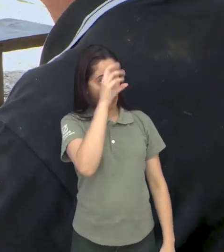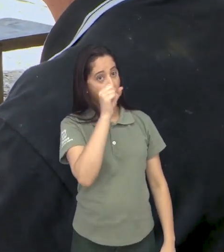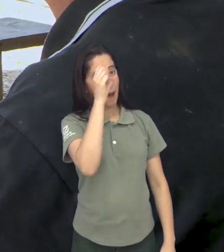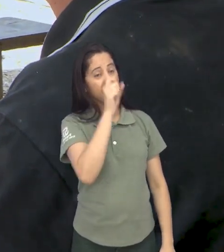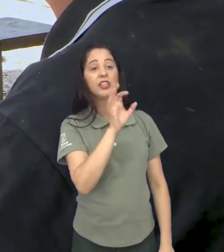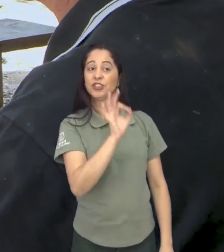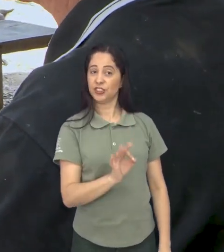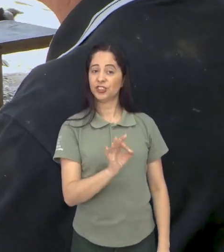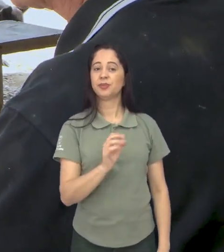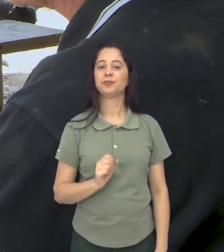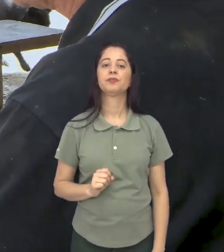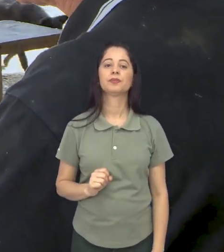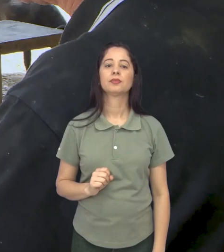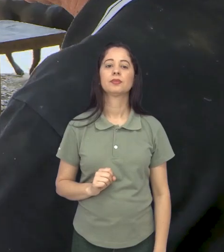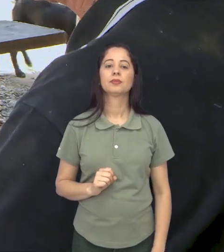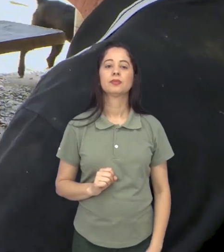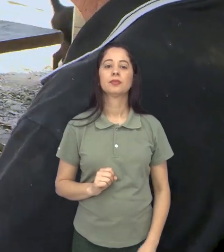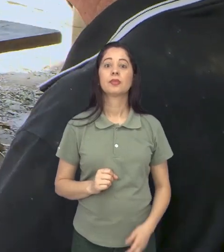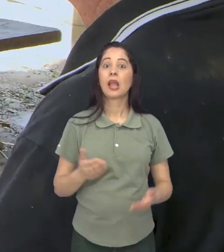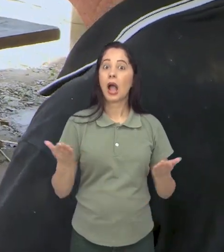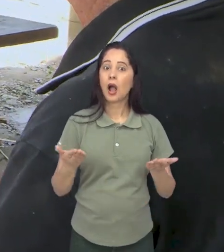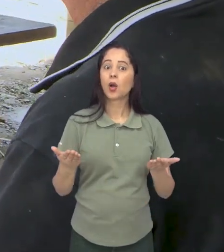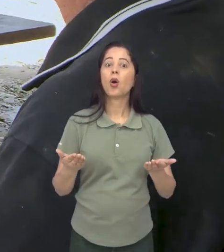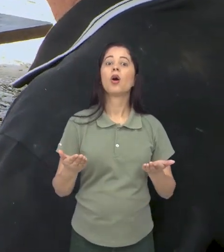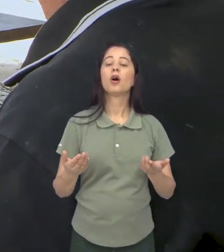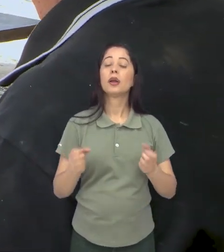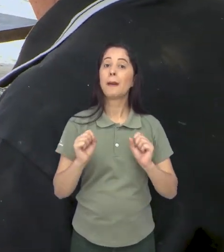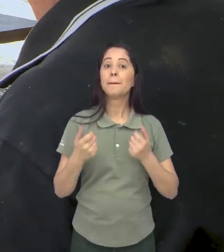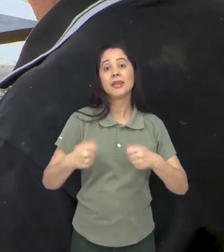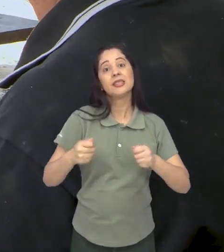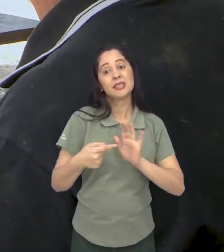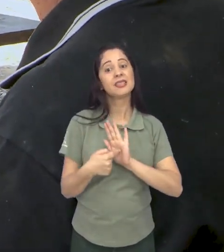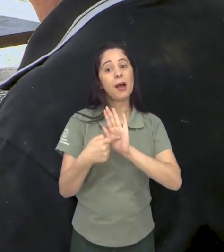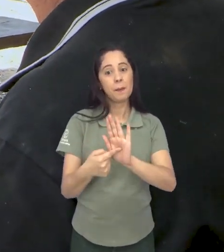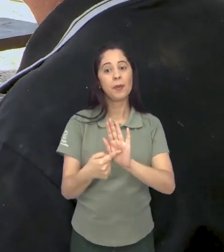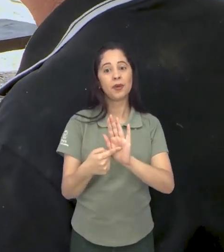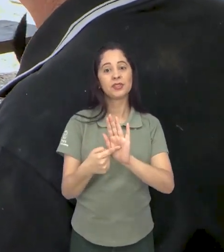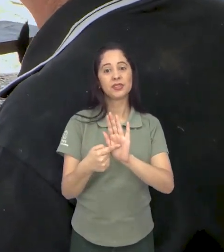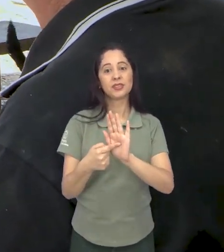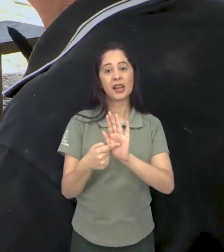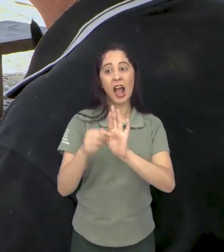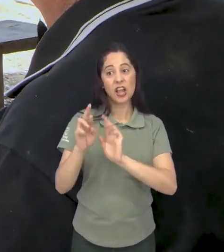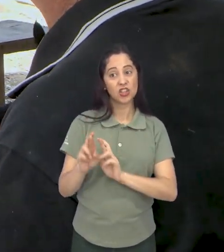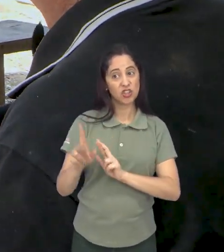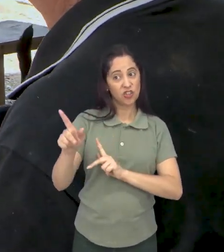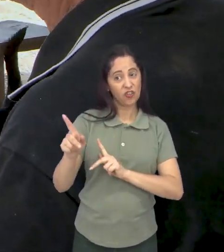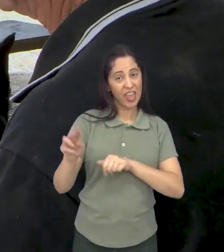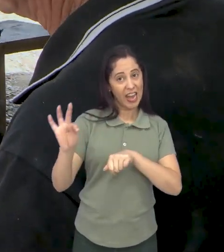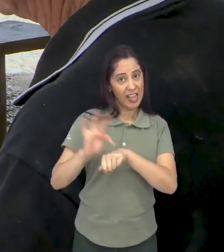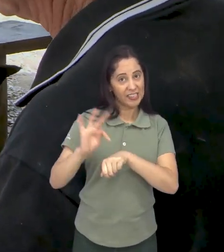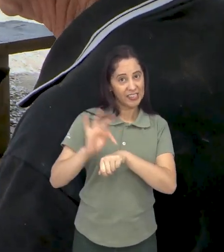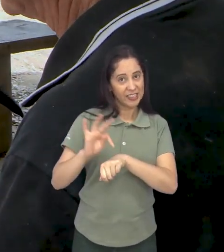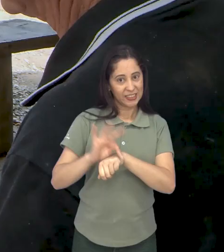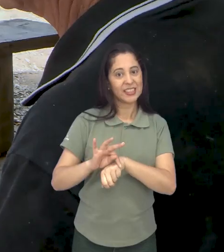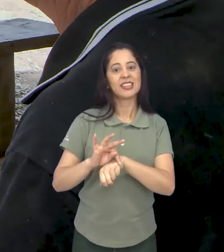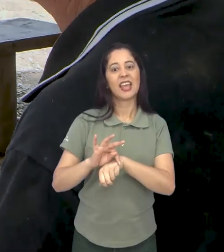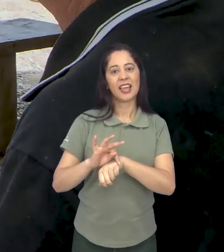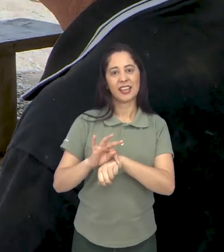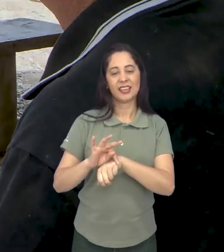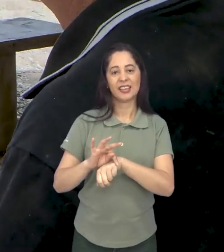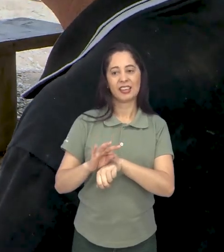Legal. E aprendi, com certeza aprendi. A gente não podia ir embora sem mostrar a diferença da